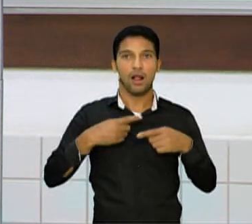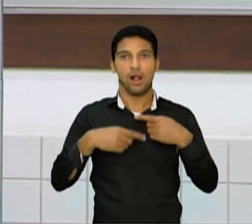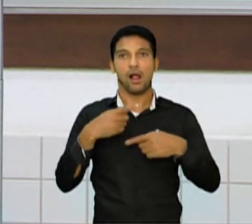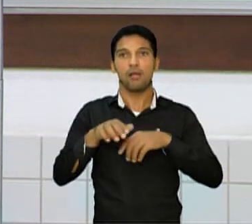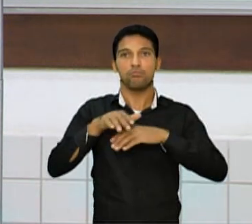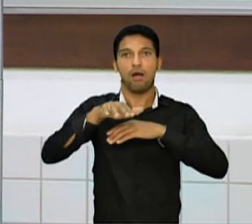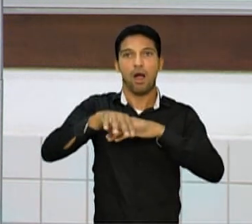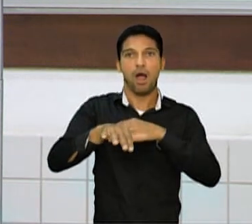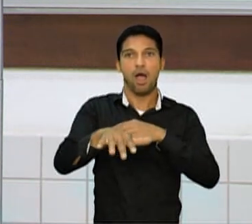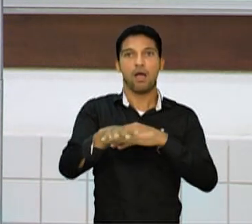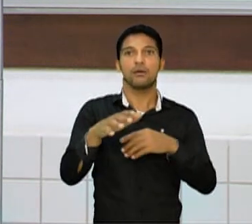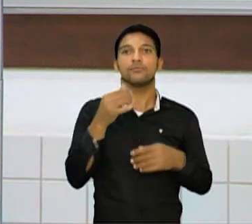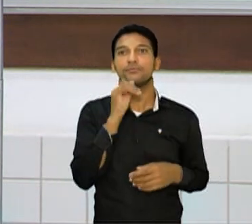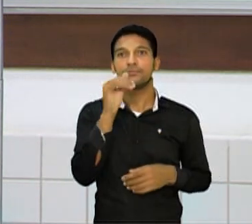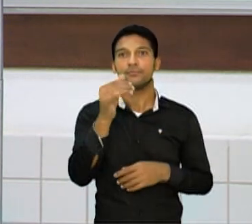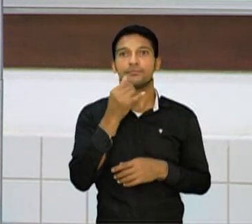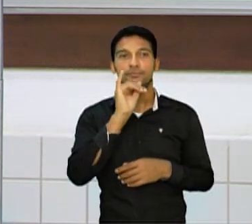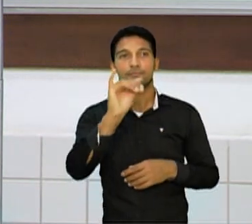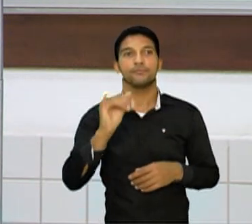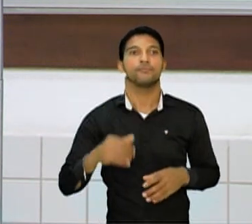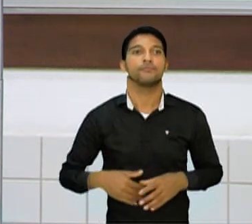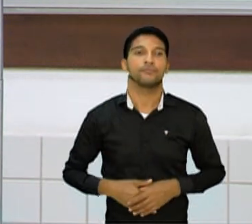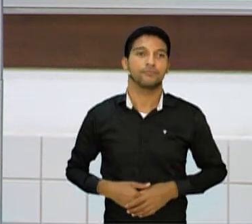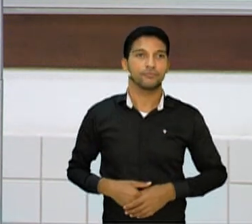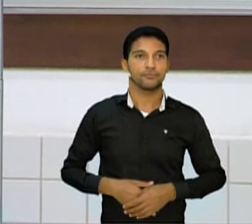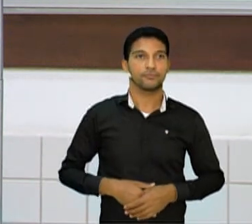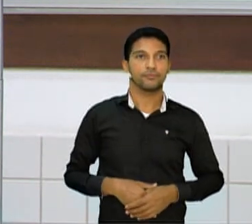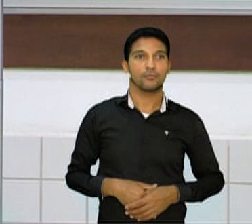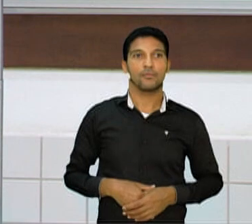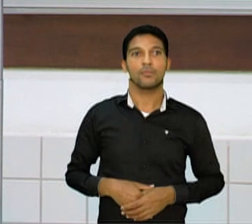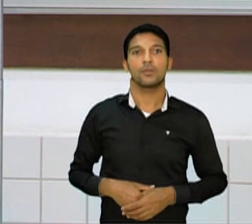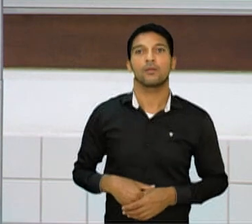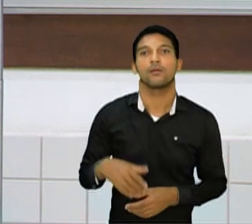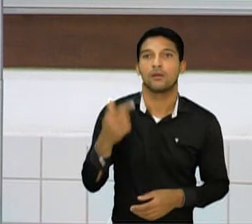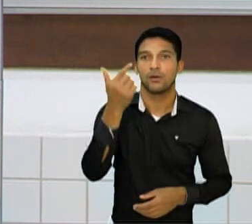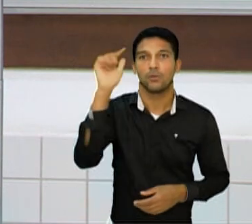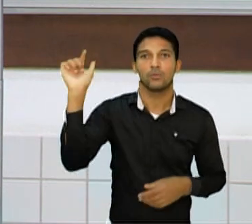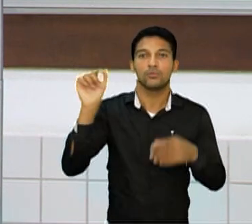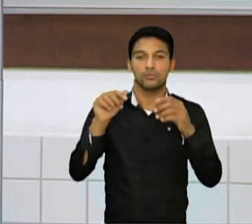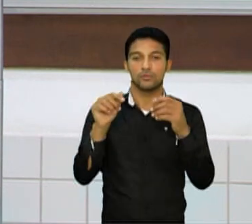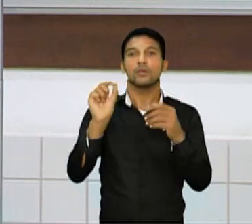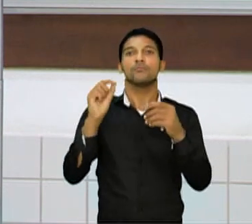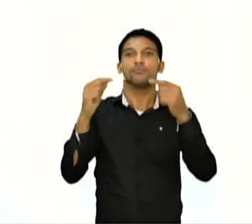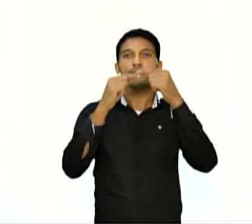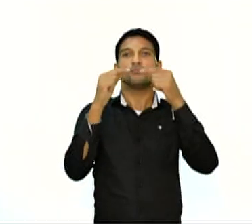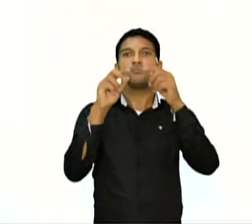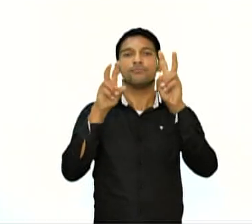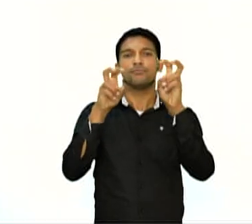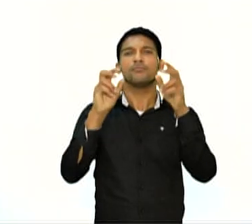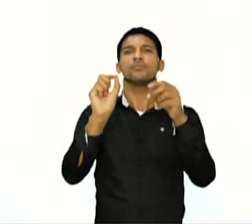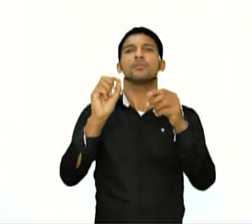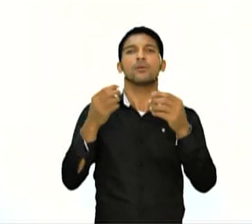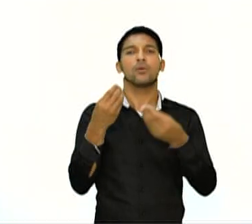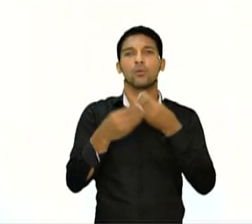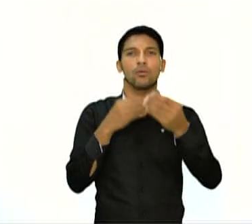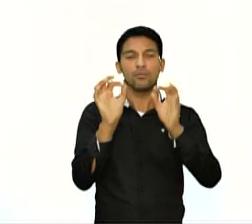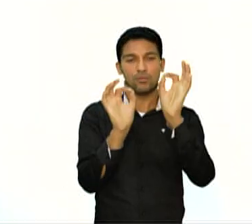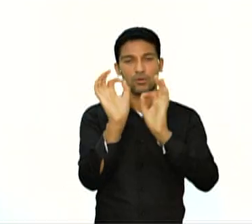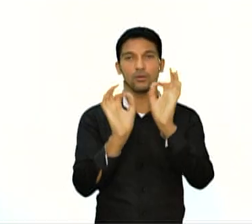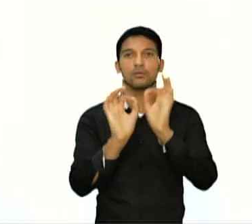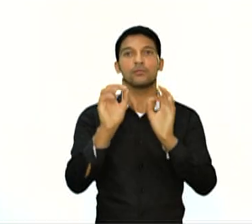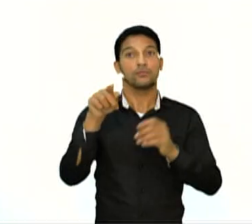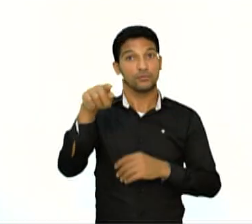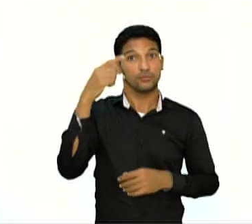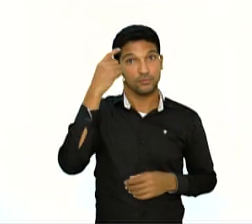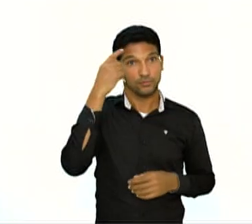e secundário, outro assunto pertinente é você pensar como é que isso se organiza. Então, na cabeça de vocês, temos